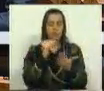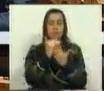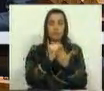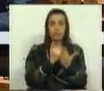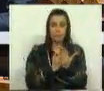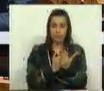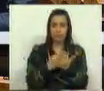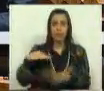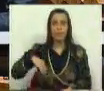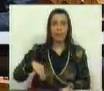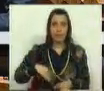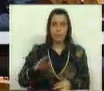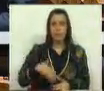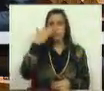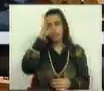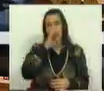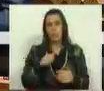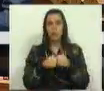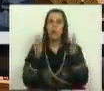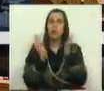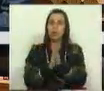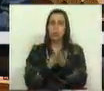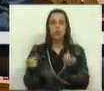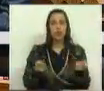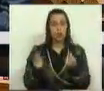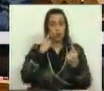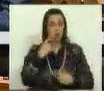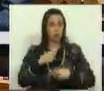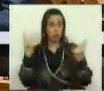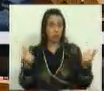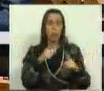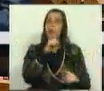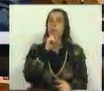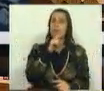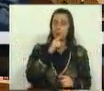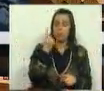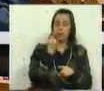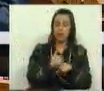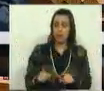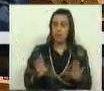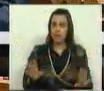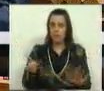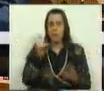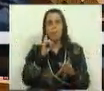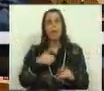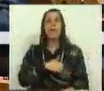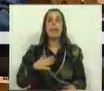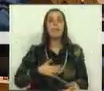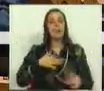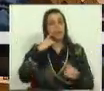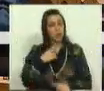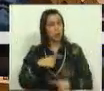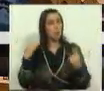indexação ao vencimento do Primeiro-Ministro de todos os gestores públicos, havendo uma possibilidade de exceção para as empresas